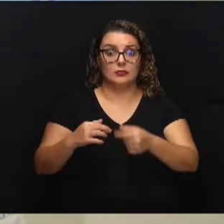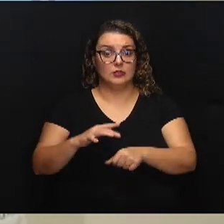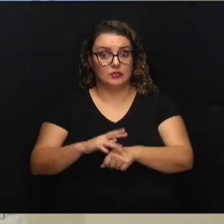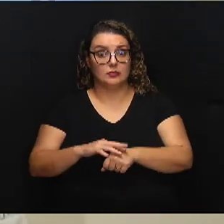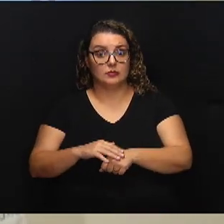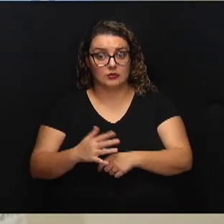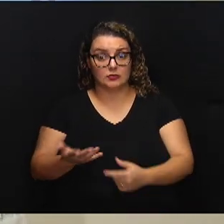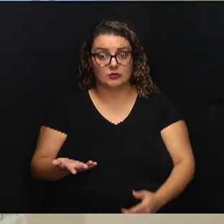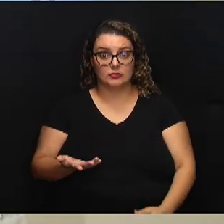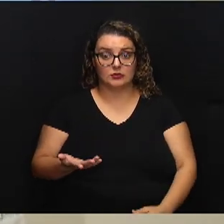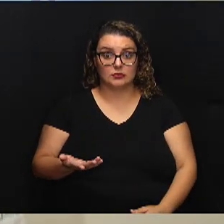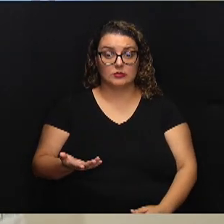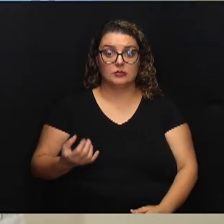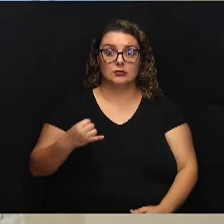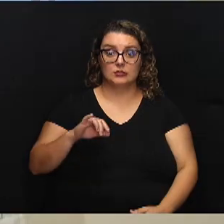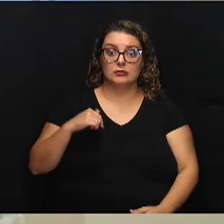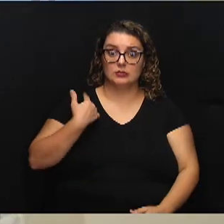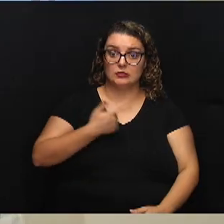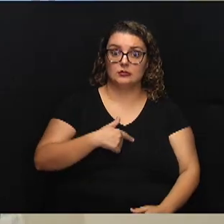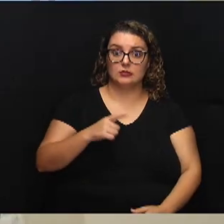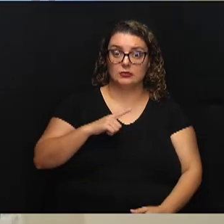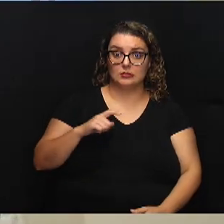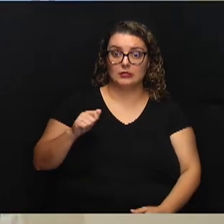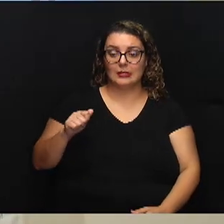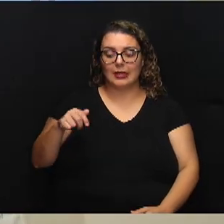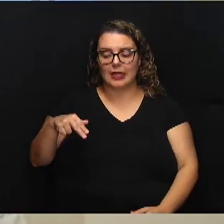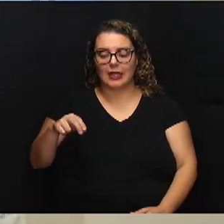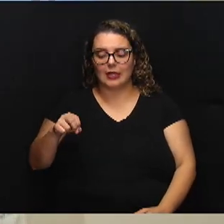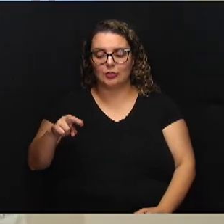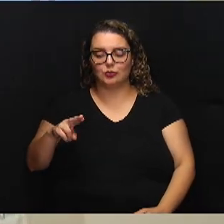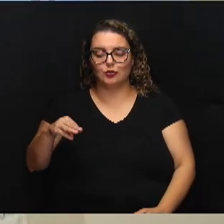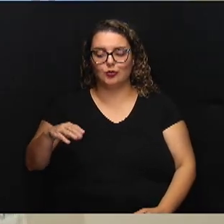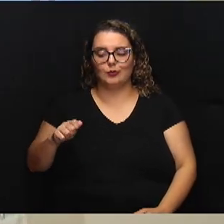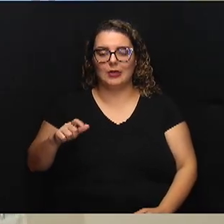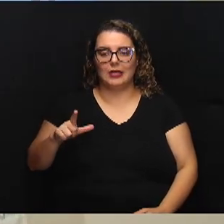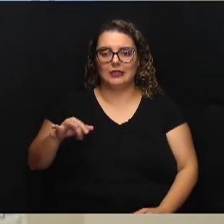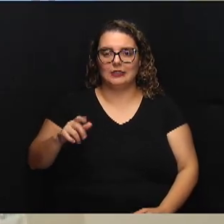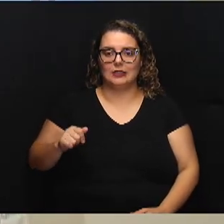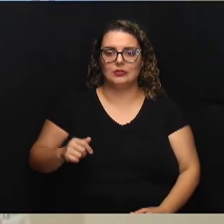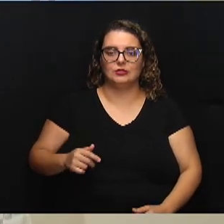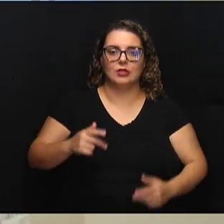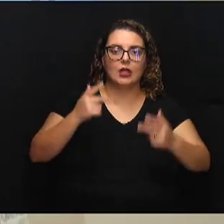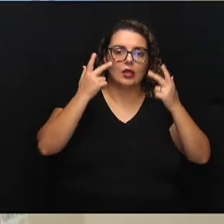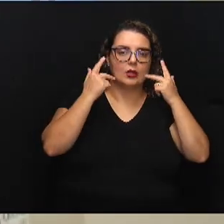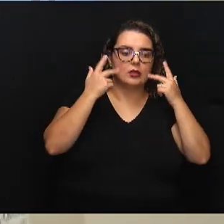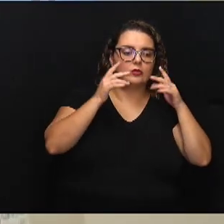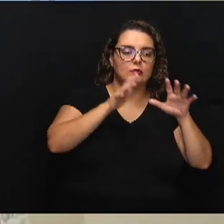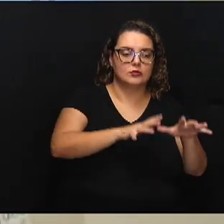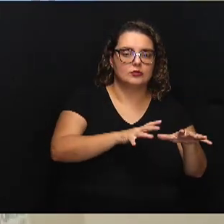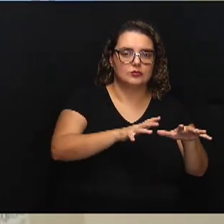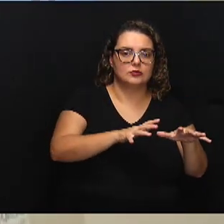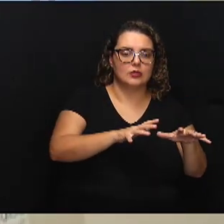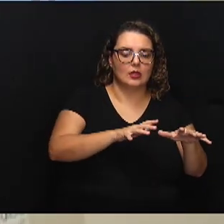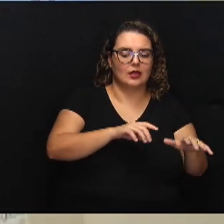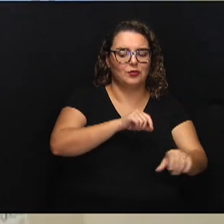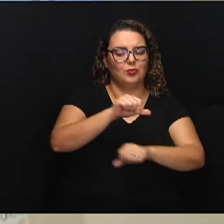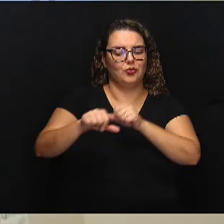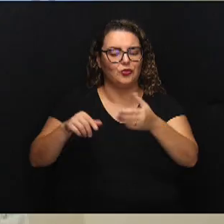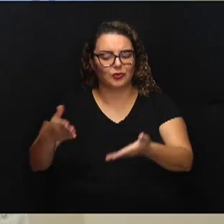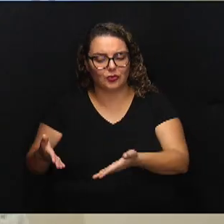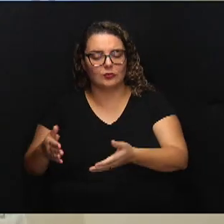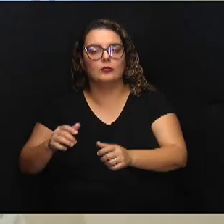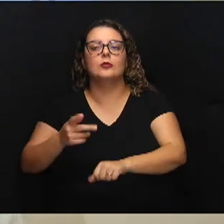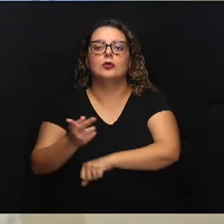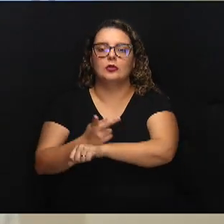doenças. Então, assim, se a gente tem alguma anormalidade no que era habitual, procure a avaliação